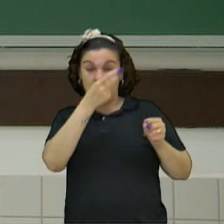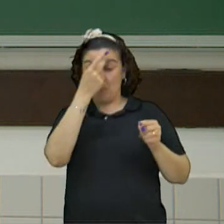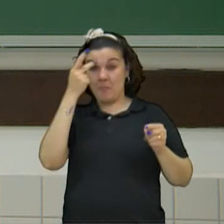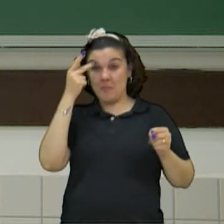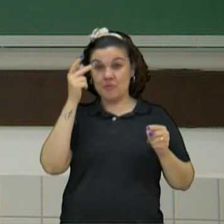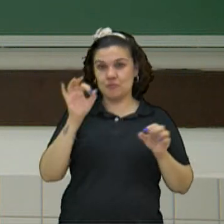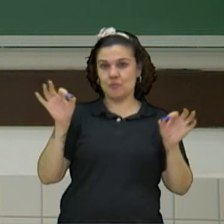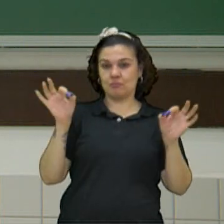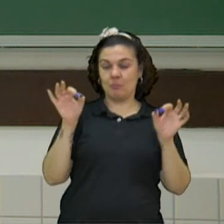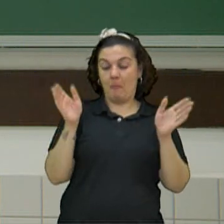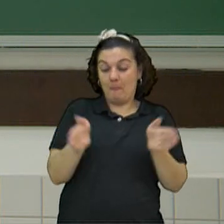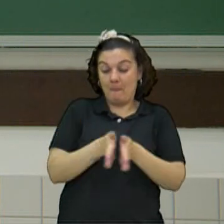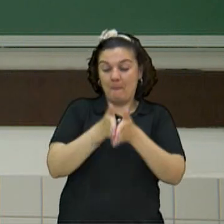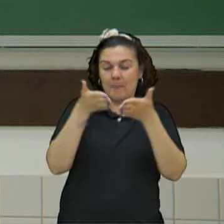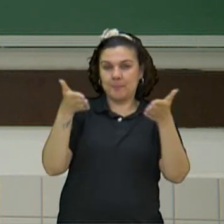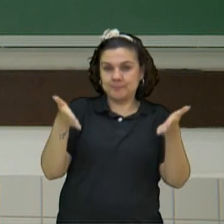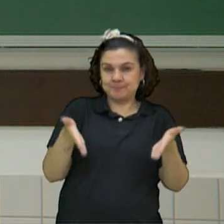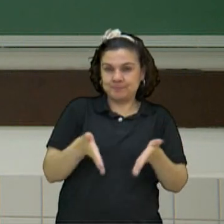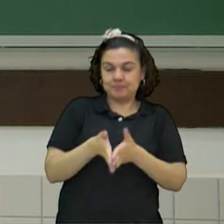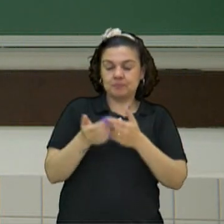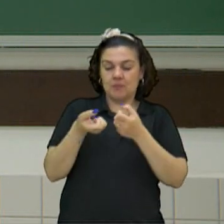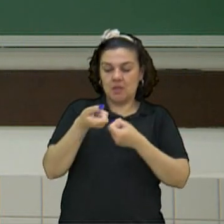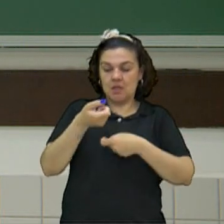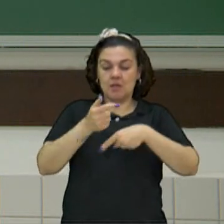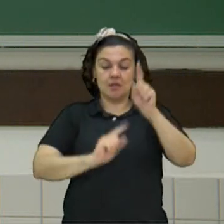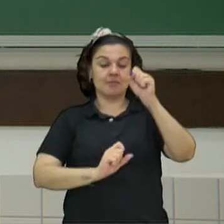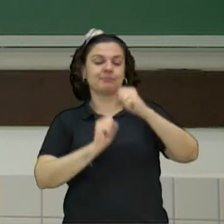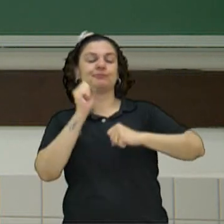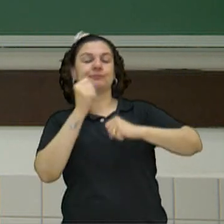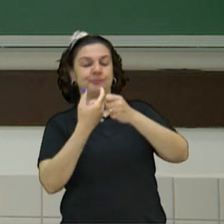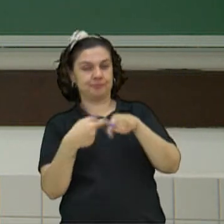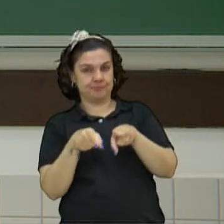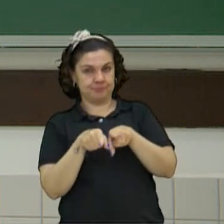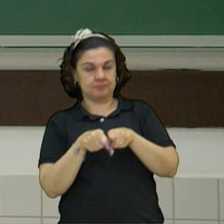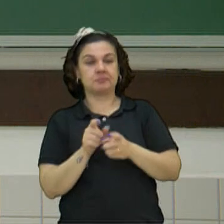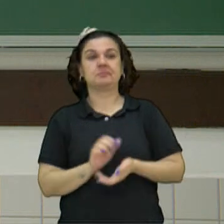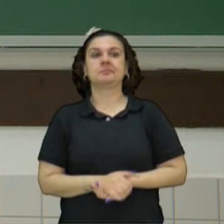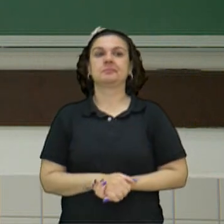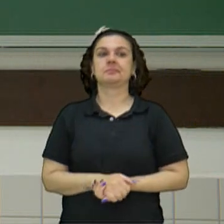que saíram da pobreza e industrialização.